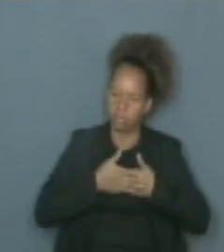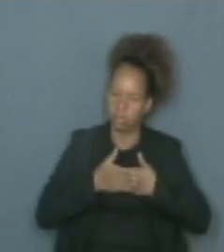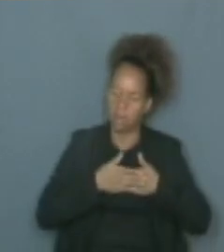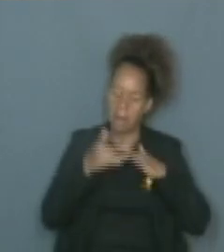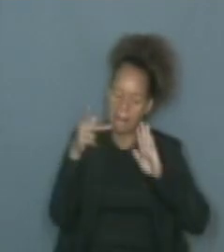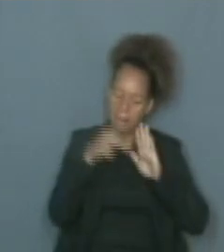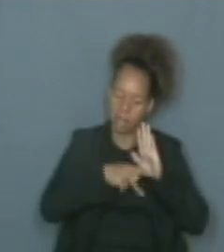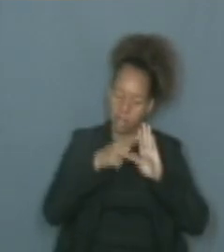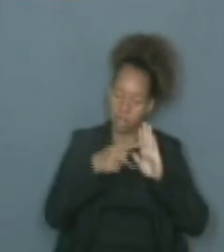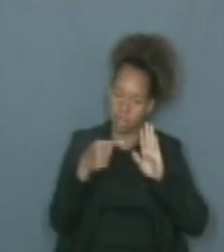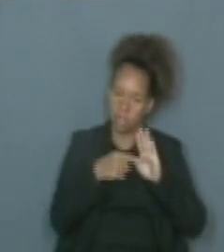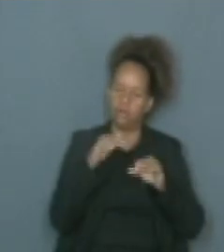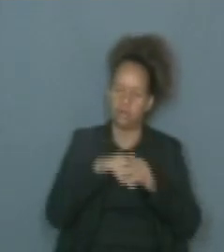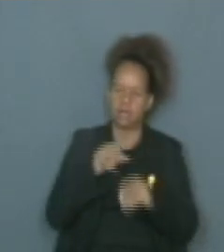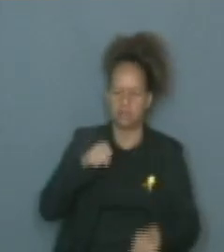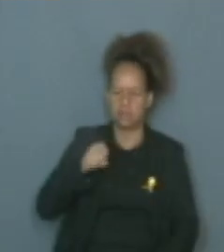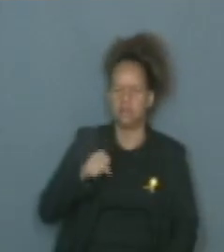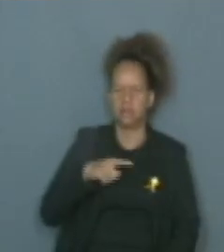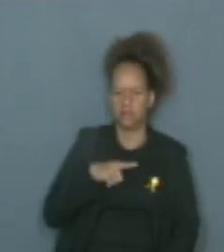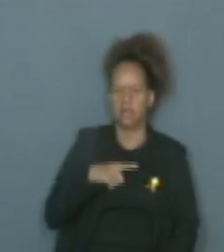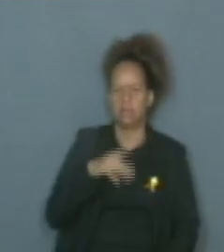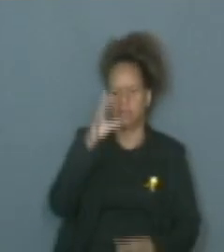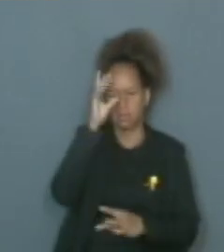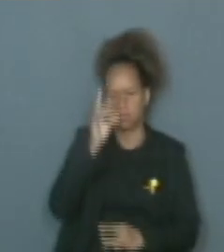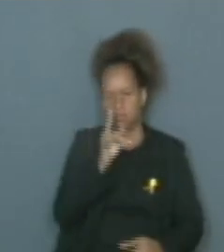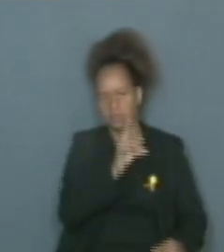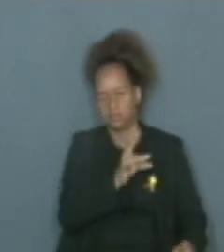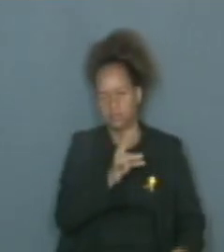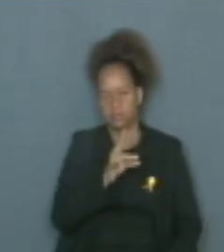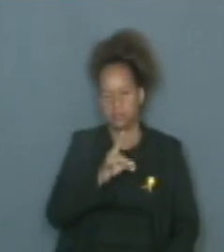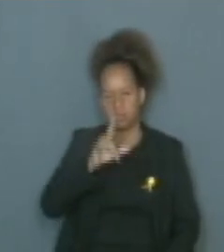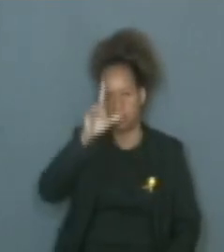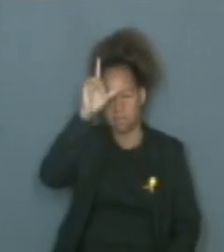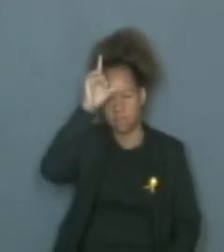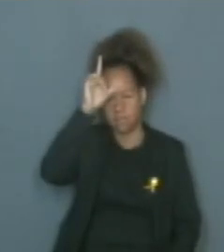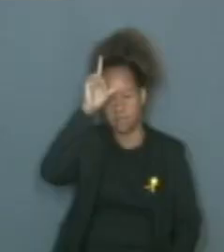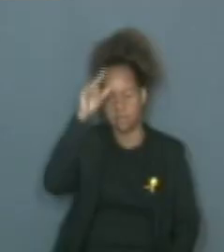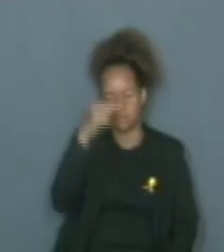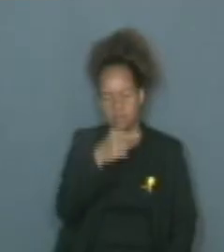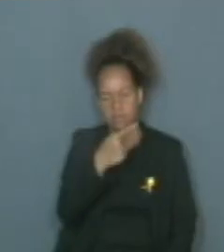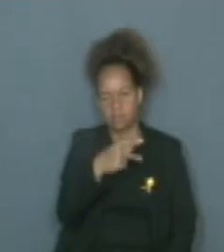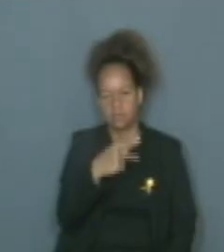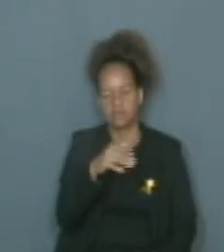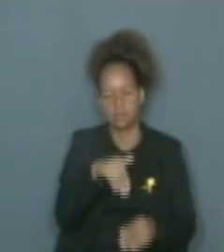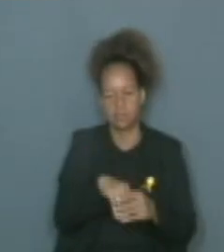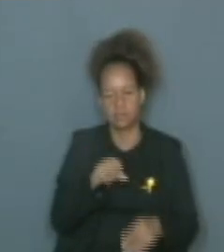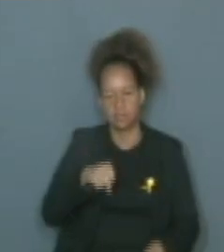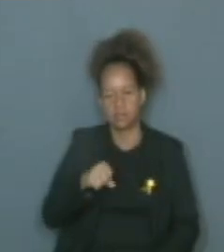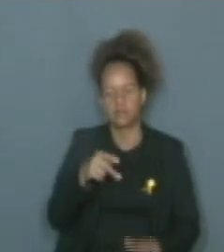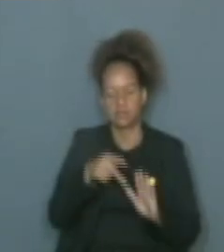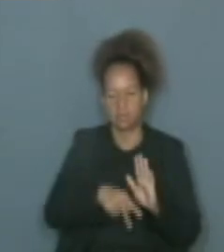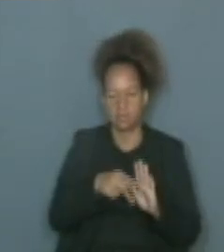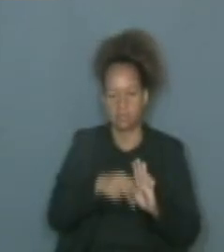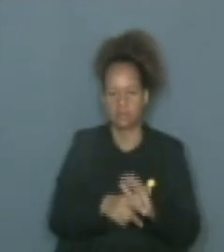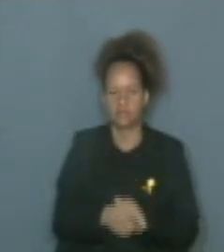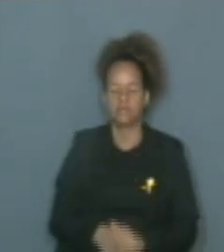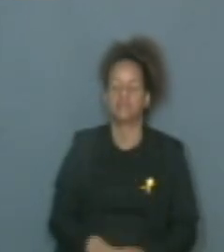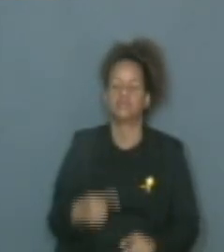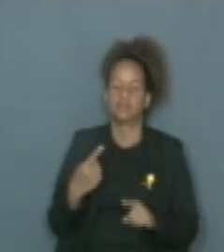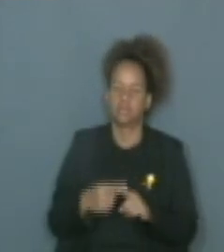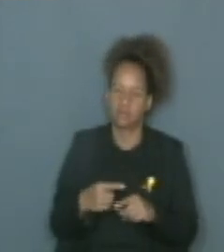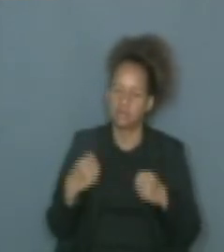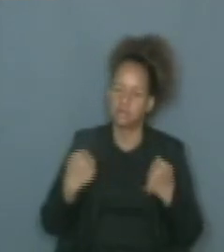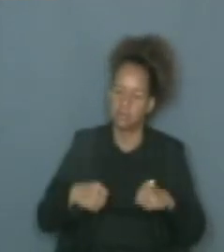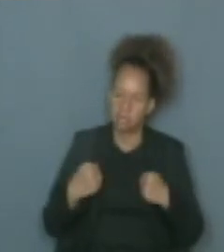vou repetir, vou votar sim, até para passar a parte para o líder da situação. Vou votar sim ao projeto, porque há